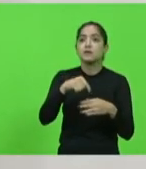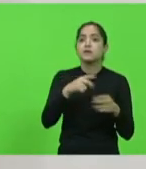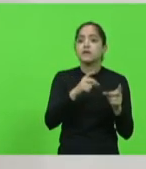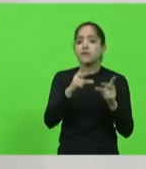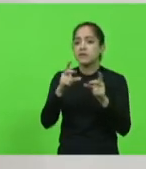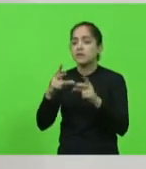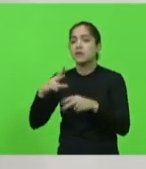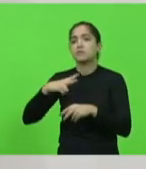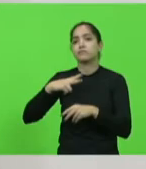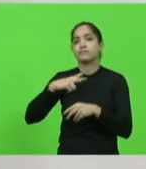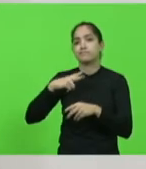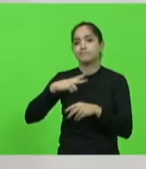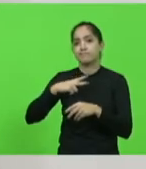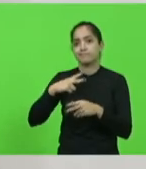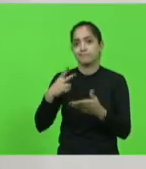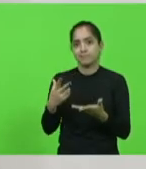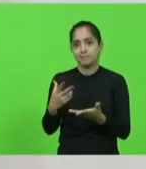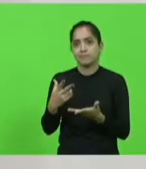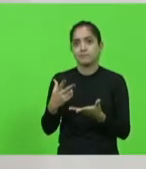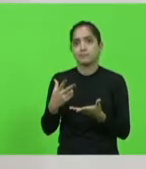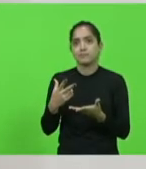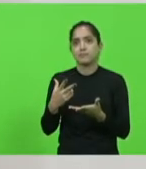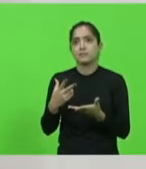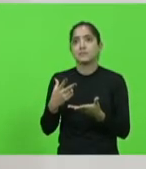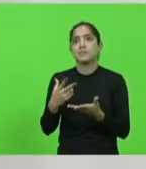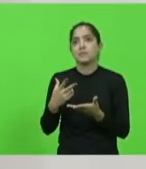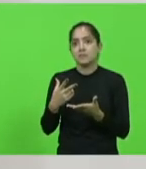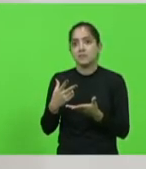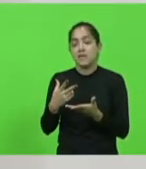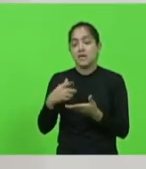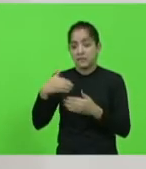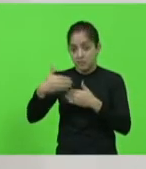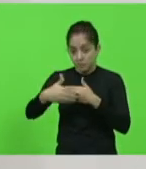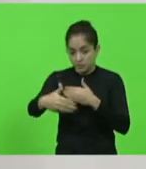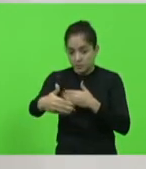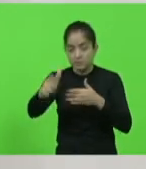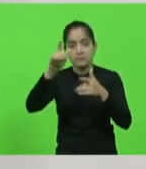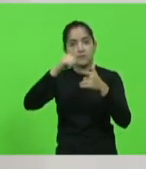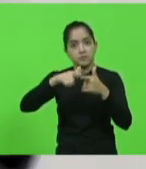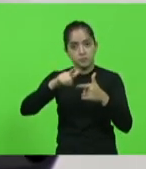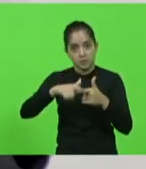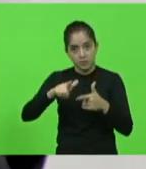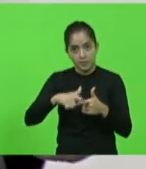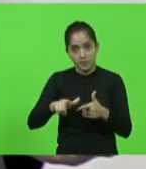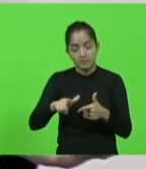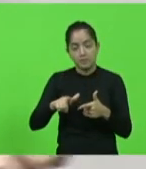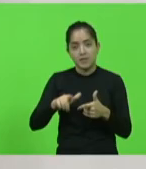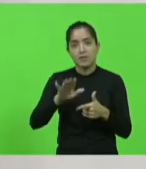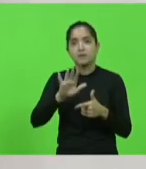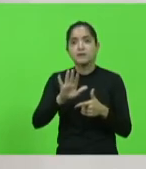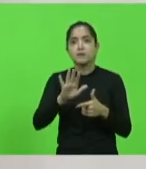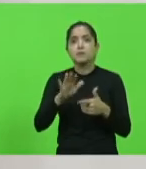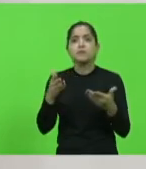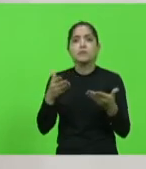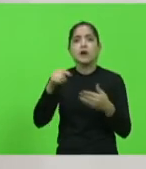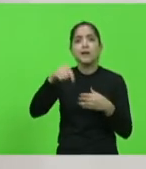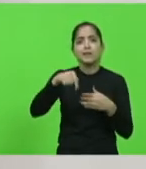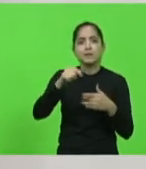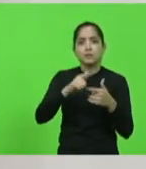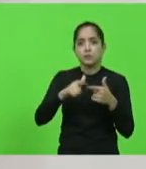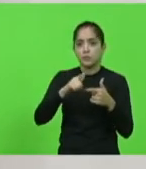capital estrangeiro. Nós vamos comer na mão deles, nós vamos pagar o preço que eles quiserem. E E o problema que nós temos em Santa